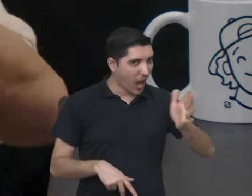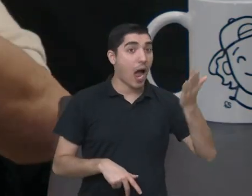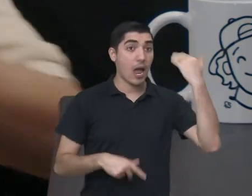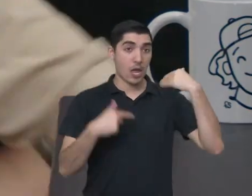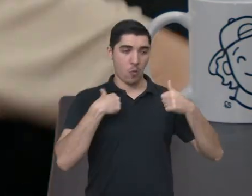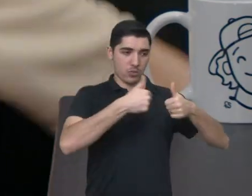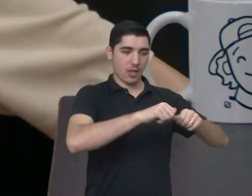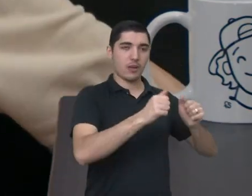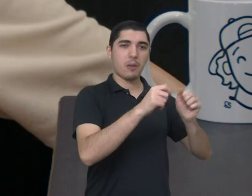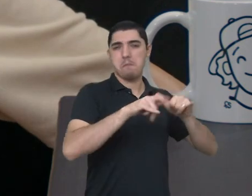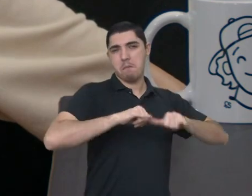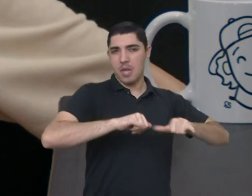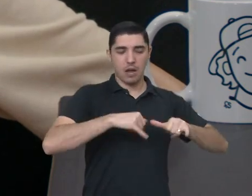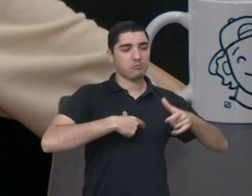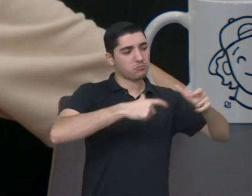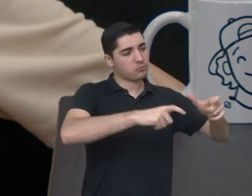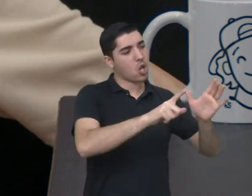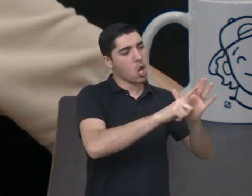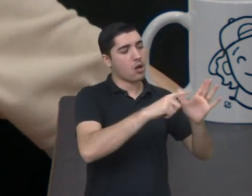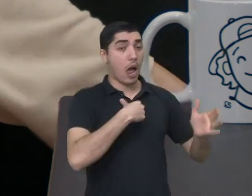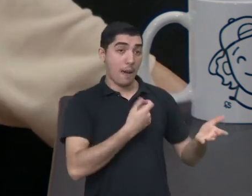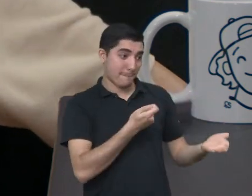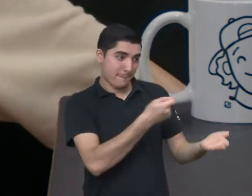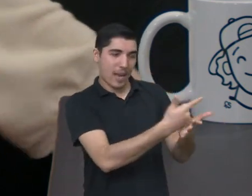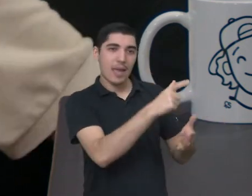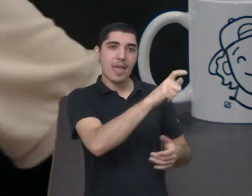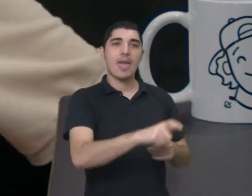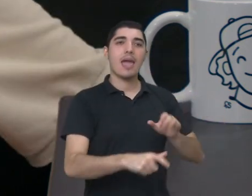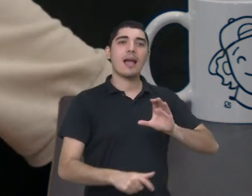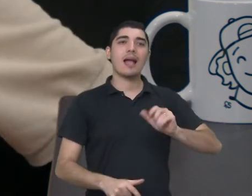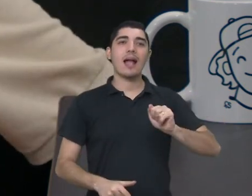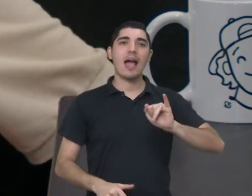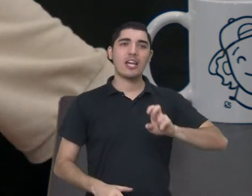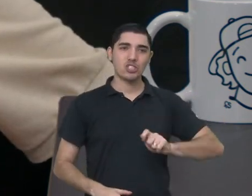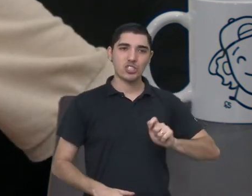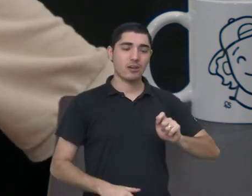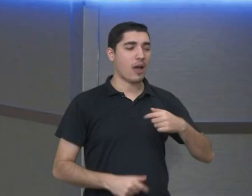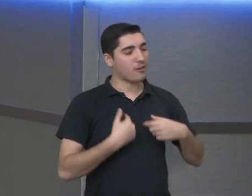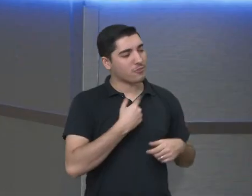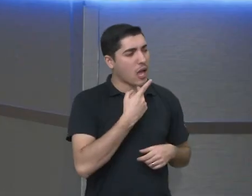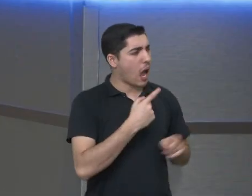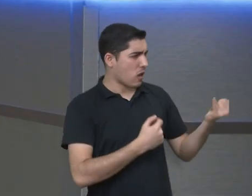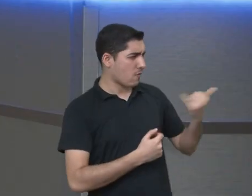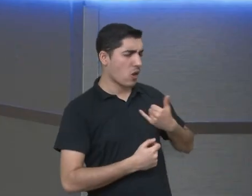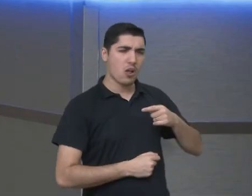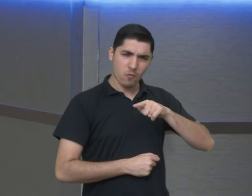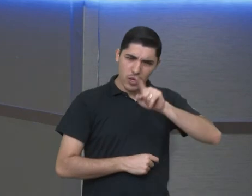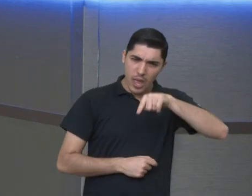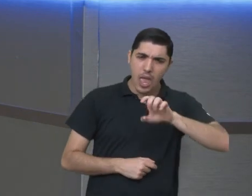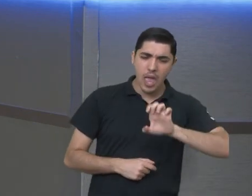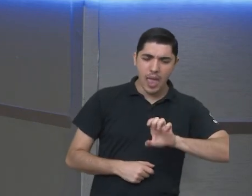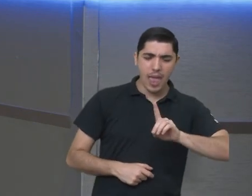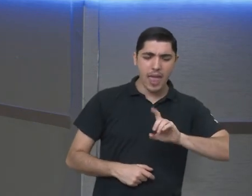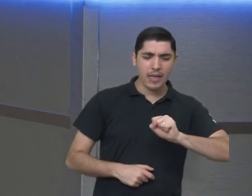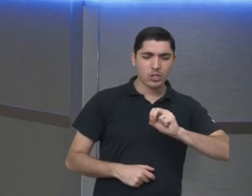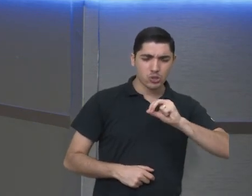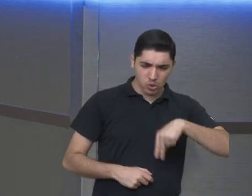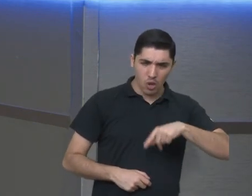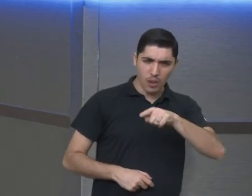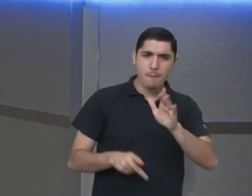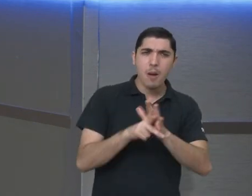da primeira divisão e subiu para a especial, tá certo? Como a derrota do São José para o Taubaté em 79 lá no Parque